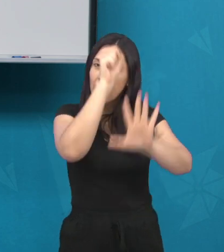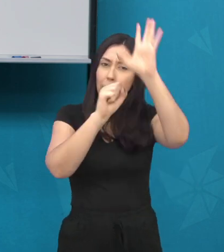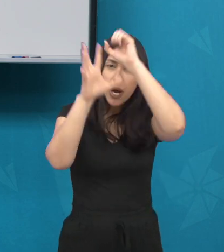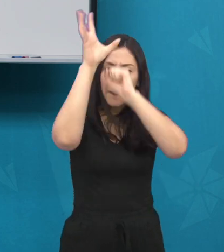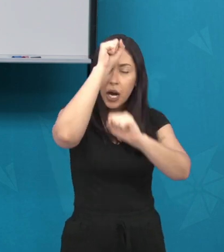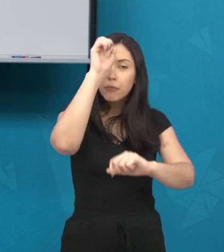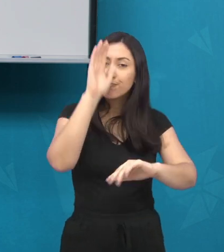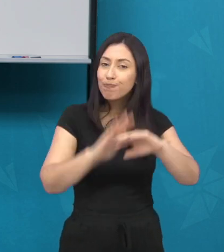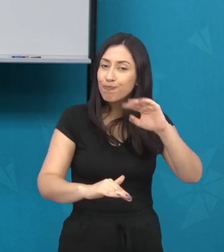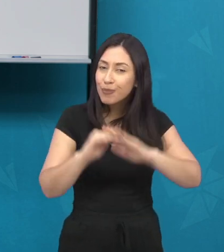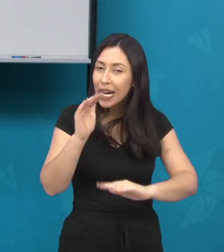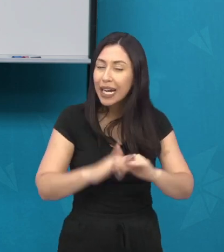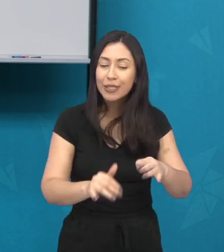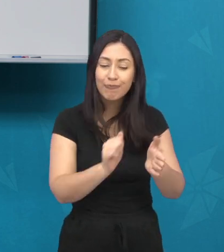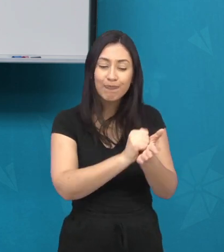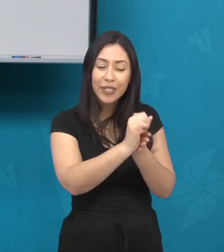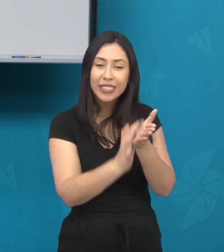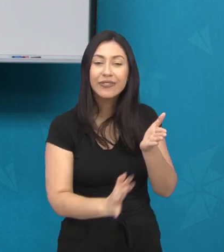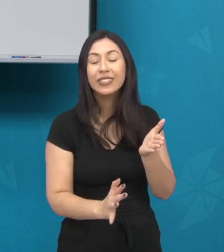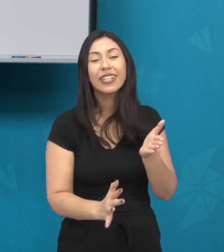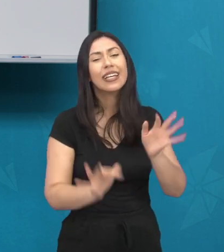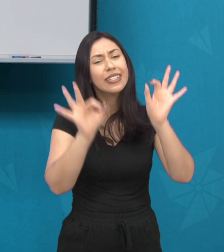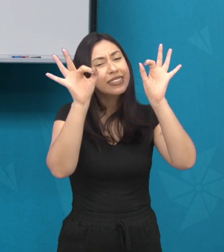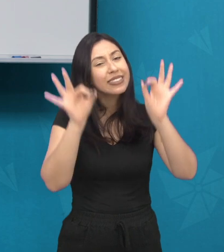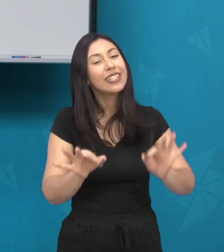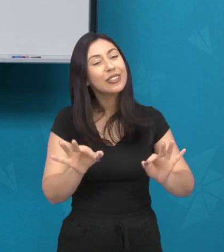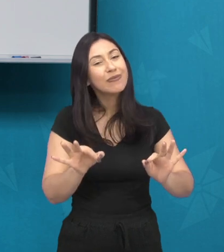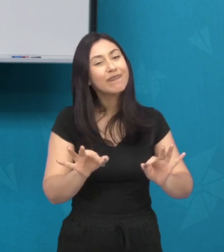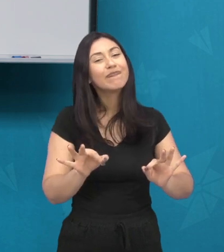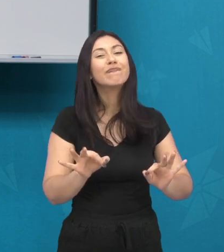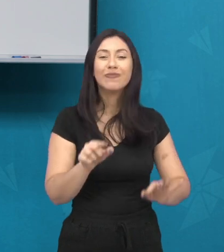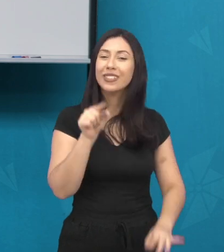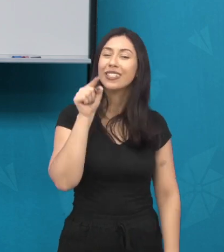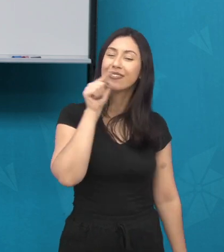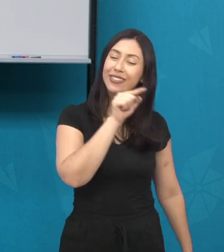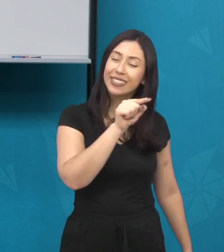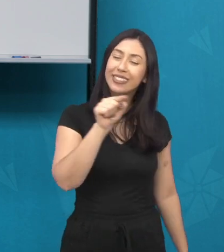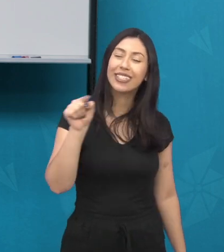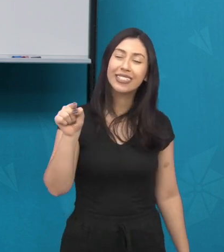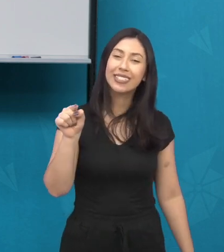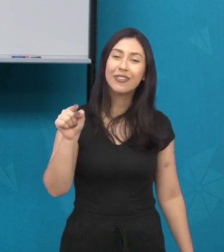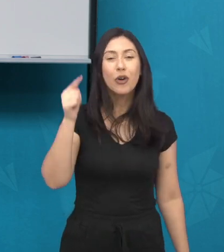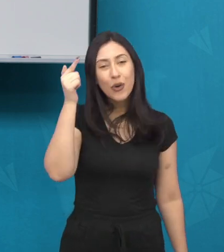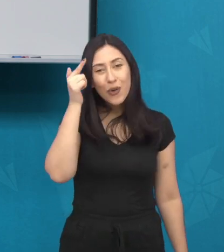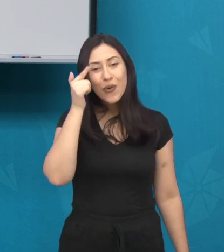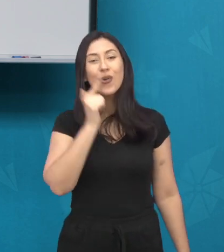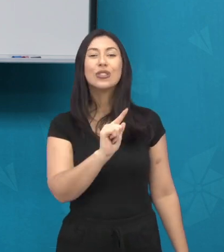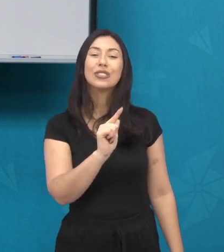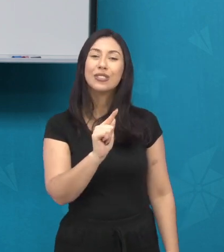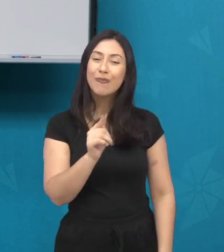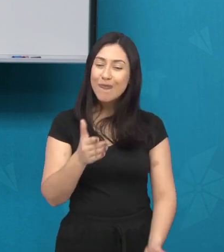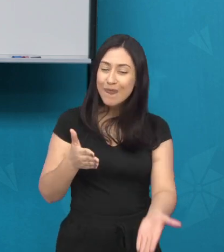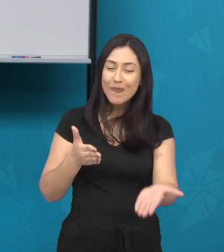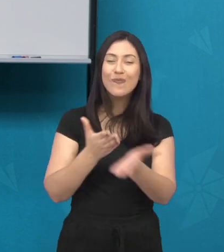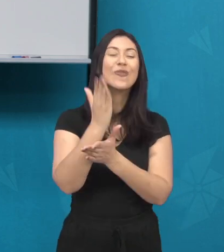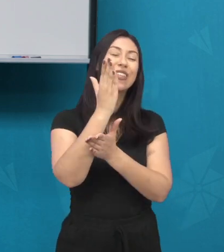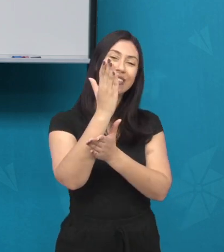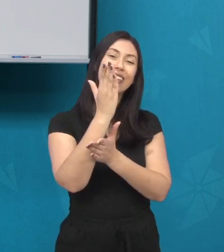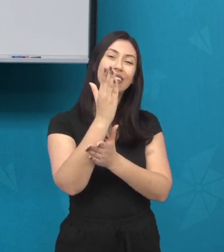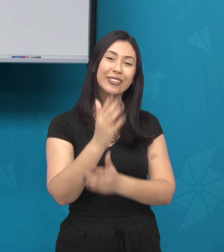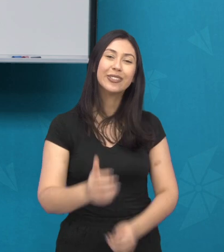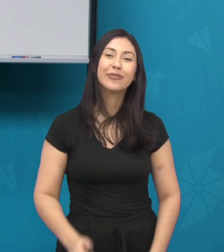conhecimentos que vocês estão aprendendo através de exercícios com certeza são eles que vão fazer vocês conseguirem o